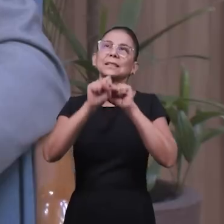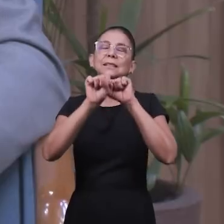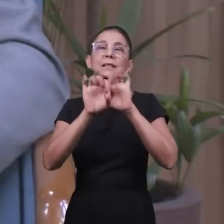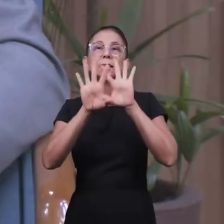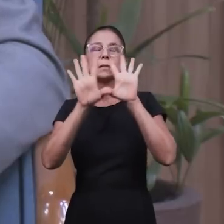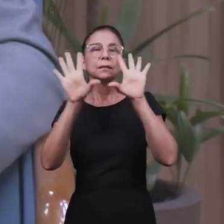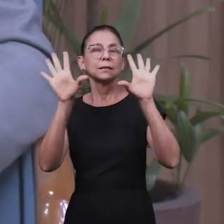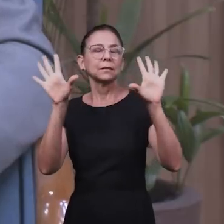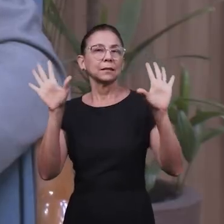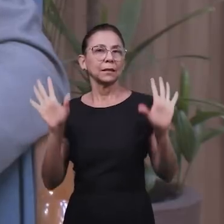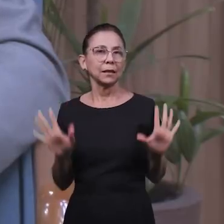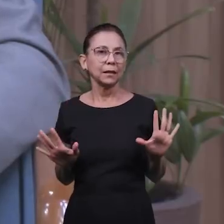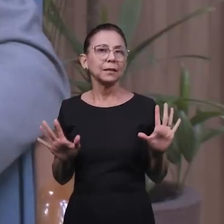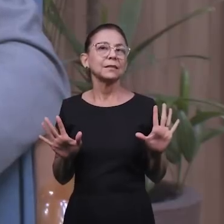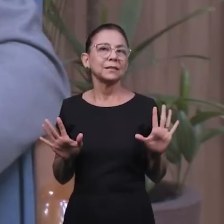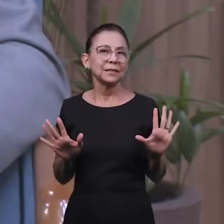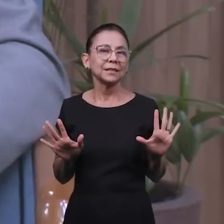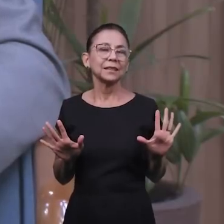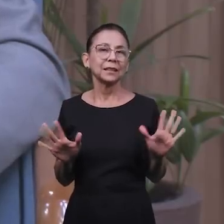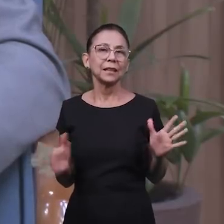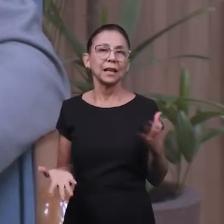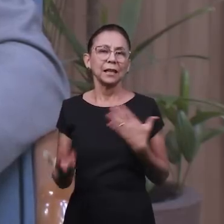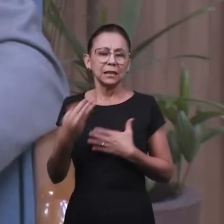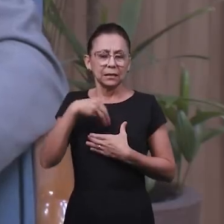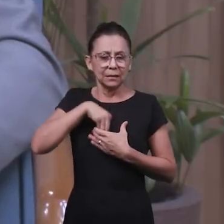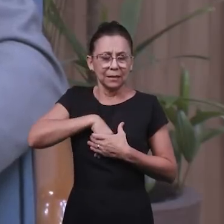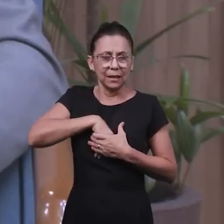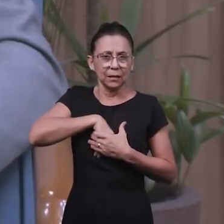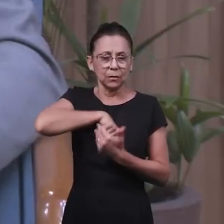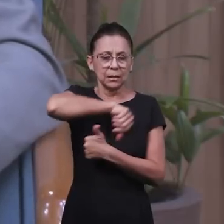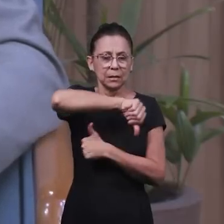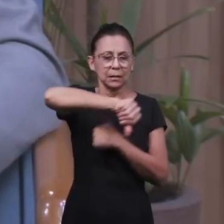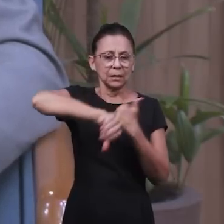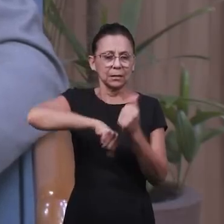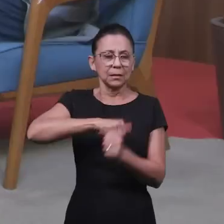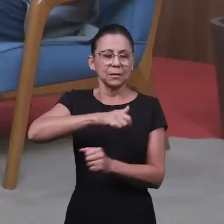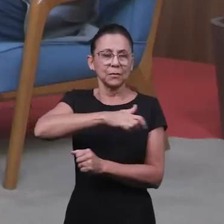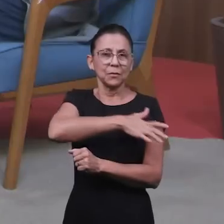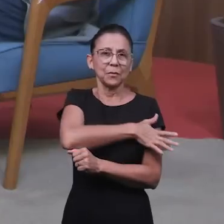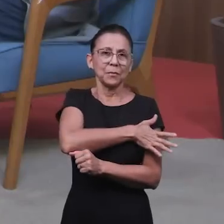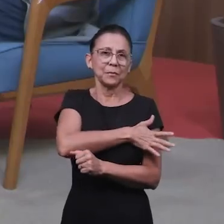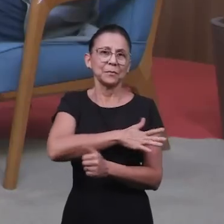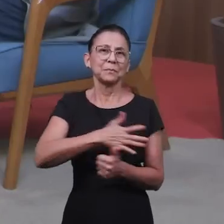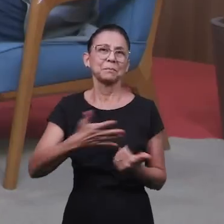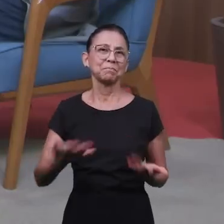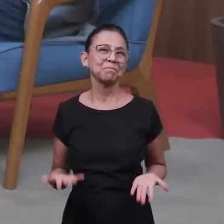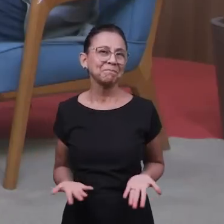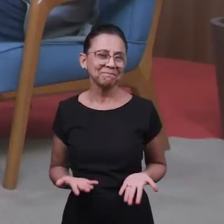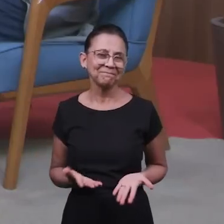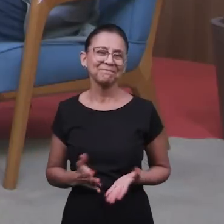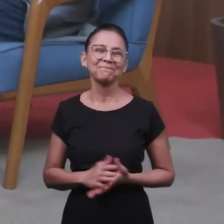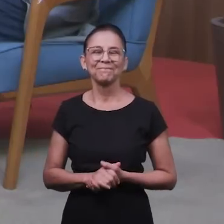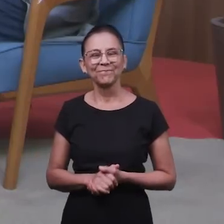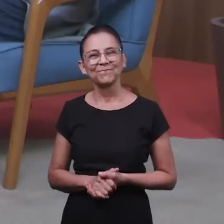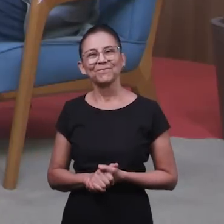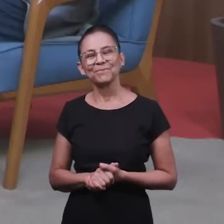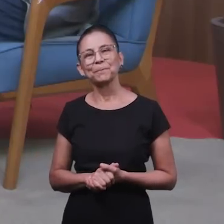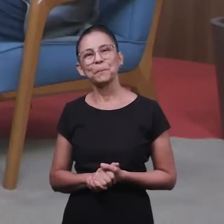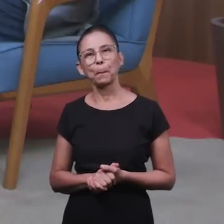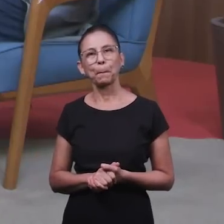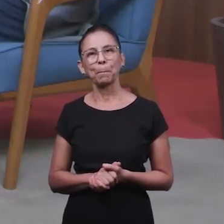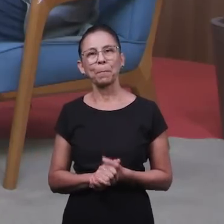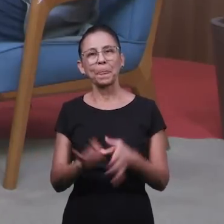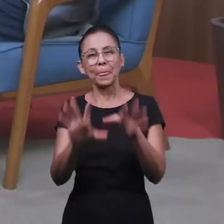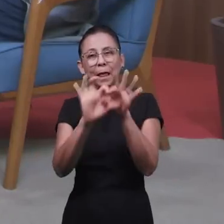deixa claro, ou clara, essa mudança, essa transformação. Esse é o resultado da comunhão. Glória a Deus. Eu me